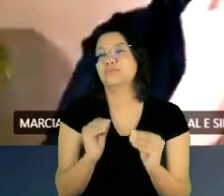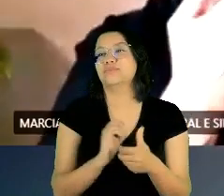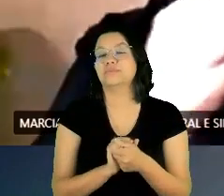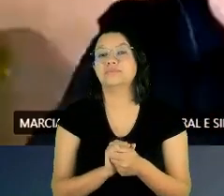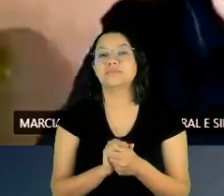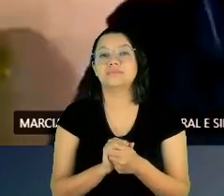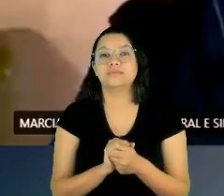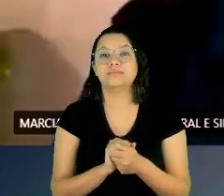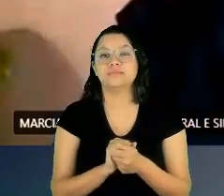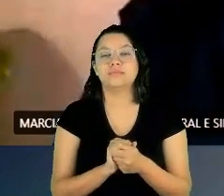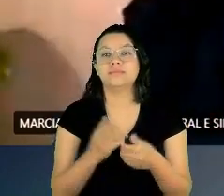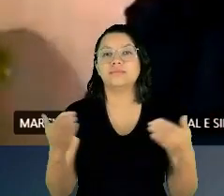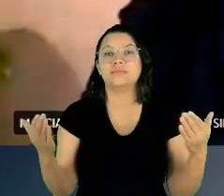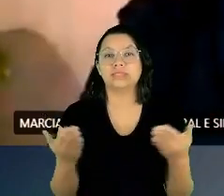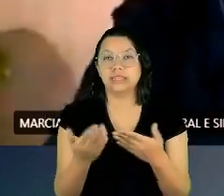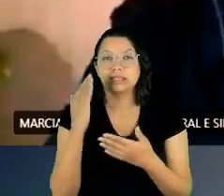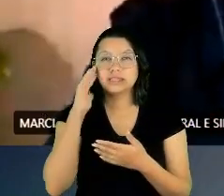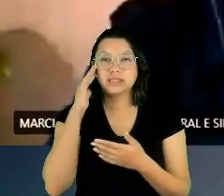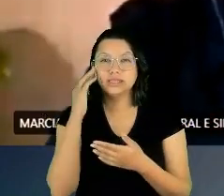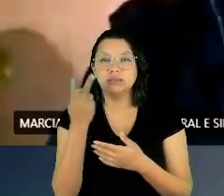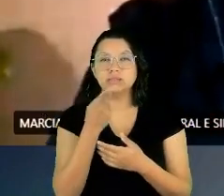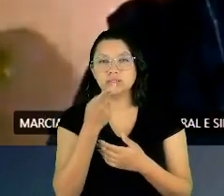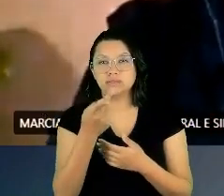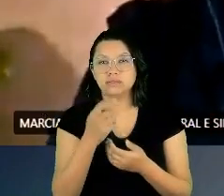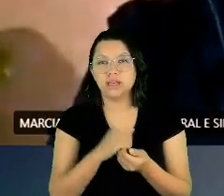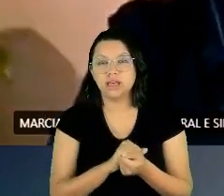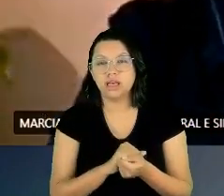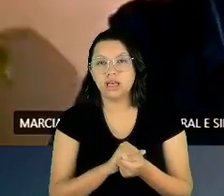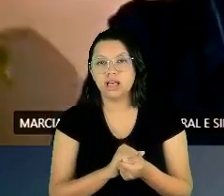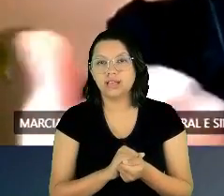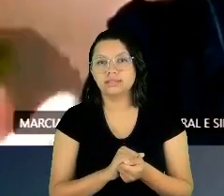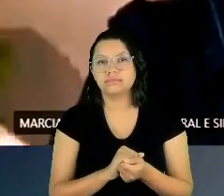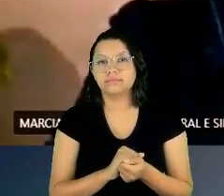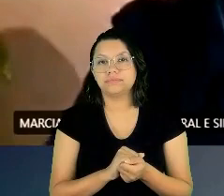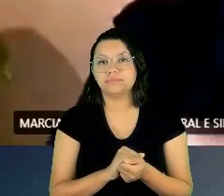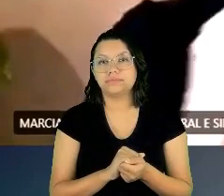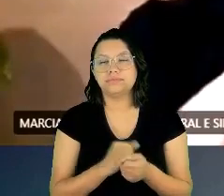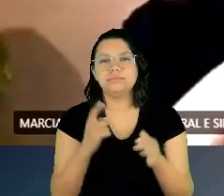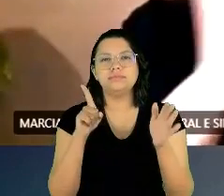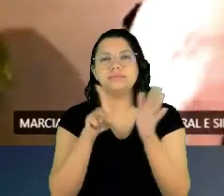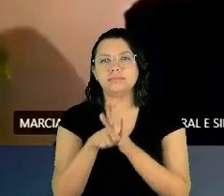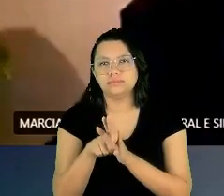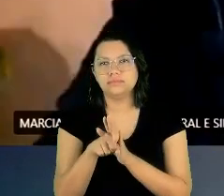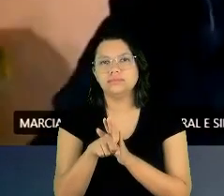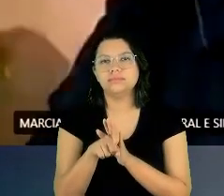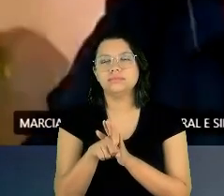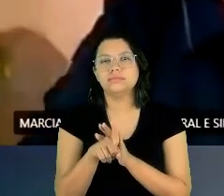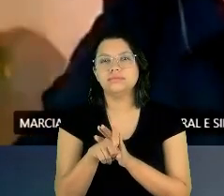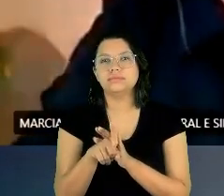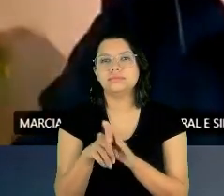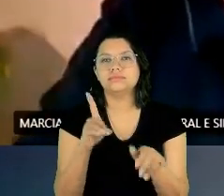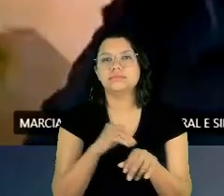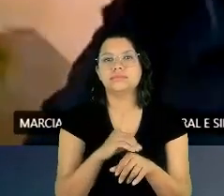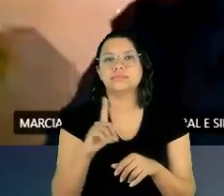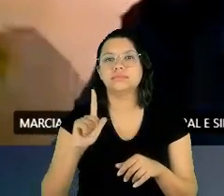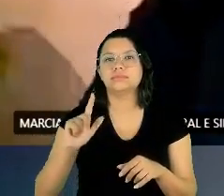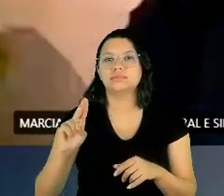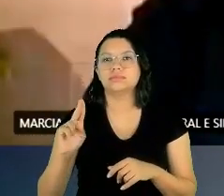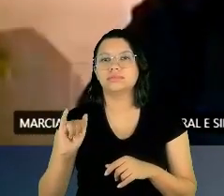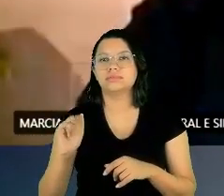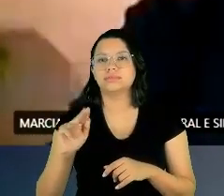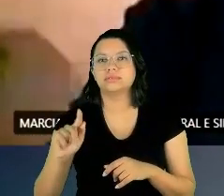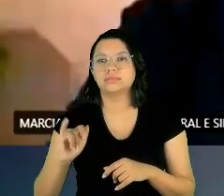umas graças, os bonobos. Aliás, nesta linha do que a senhora falou, nesse sentido, é a pergunta da